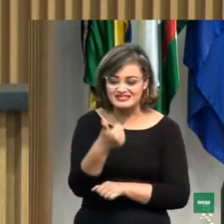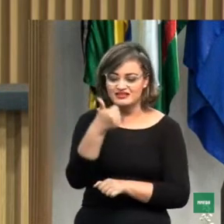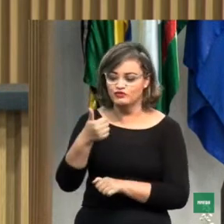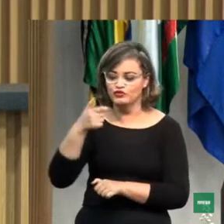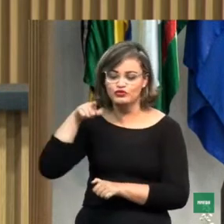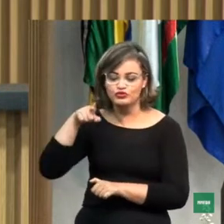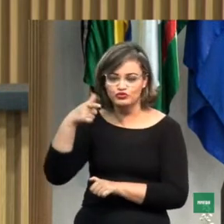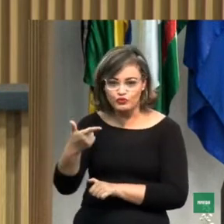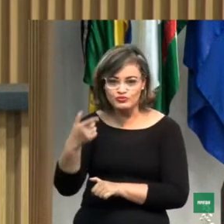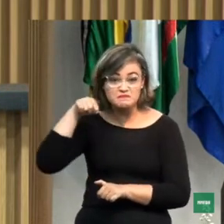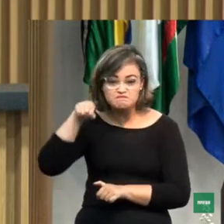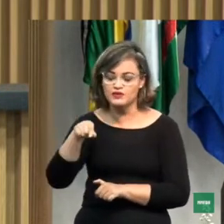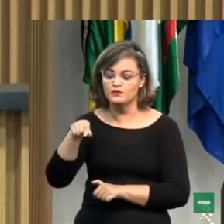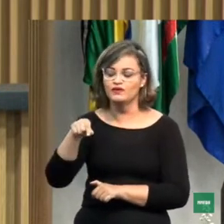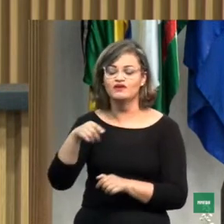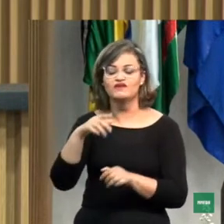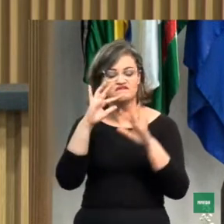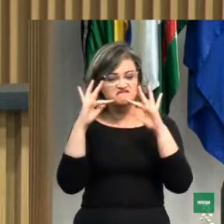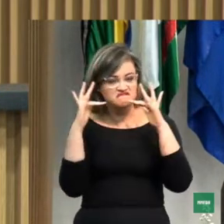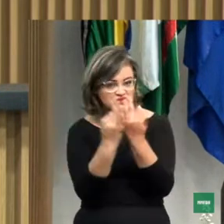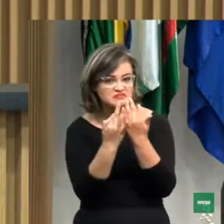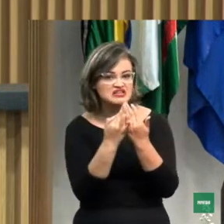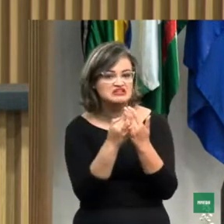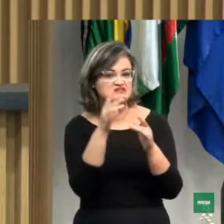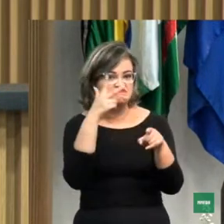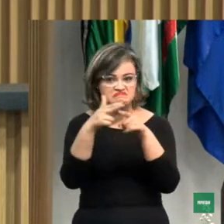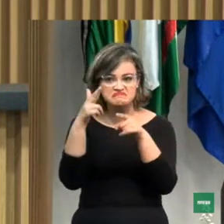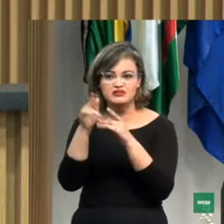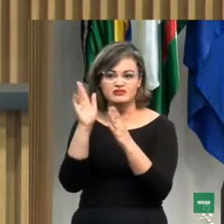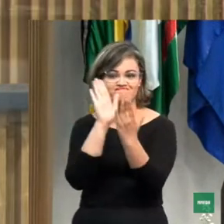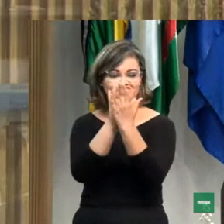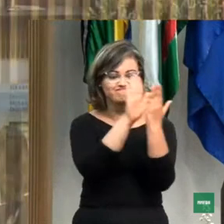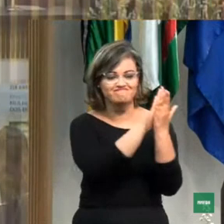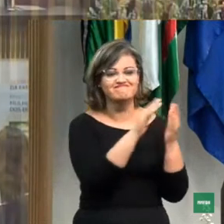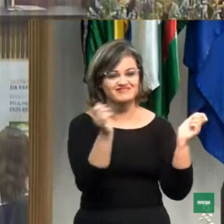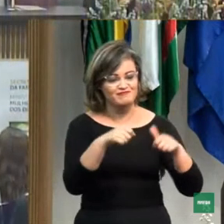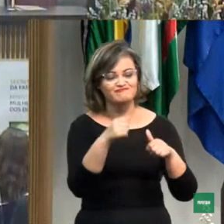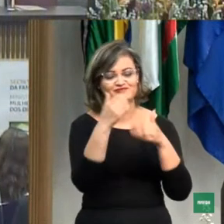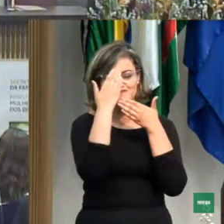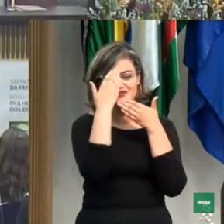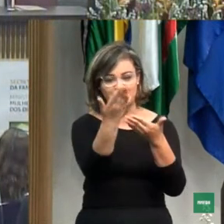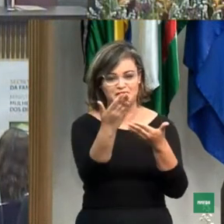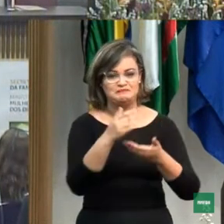112.331 famílias alcançadas. Muito, muito obrigada.